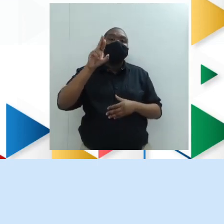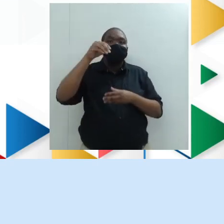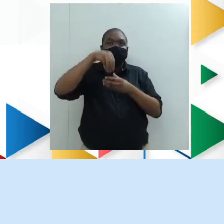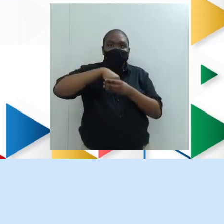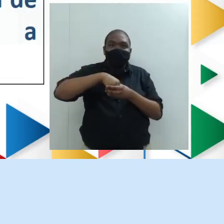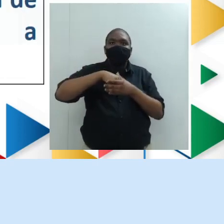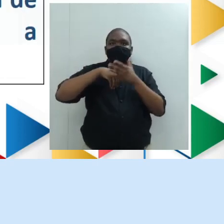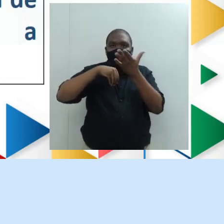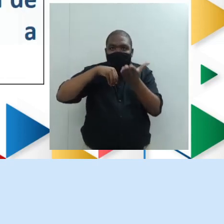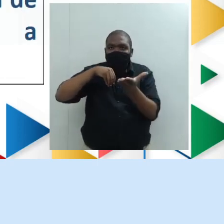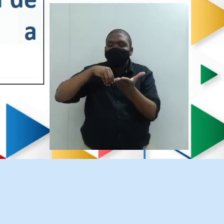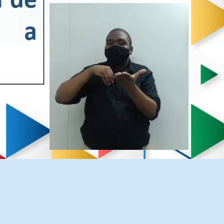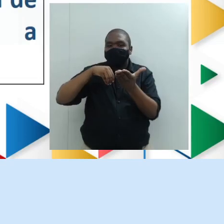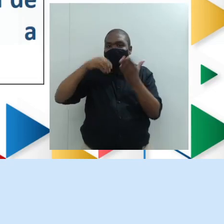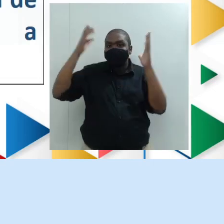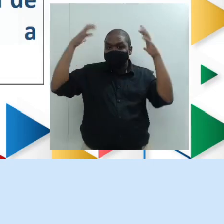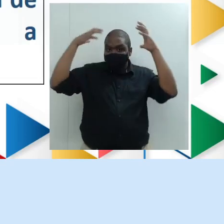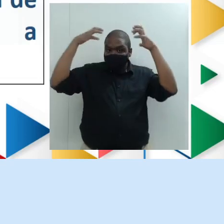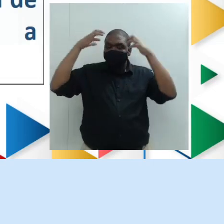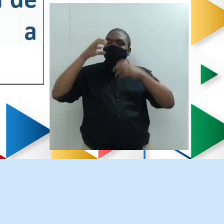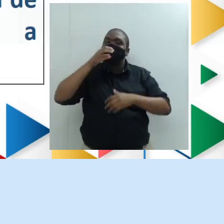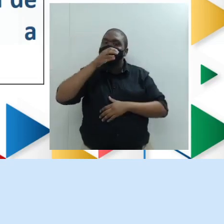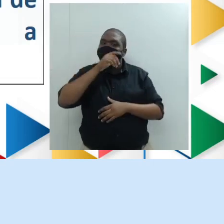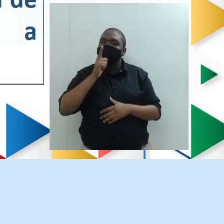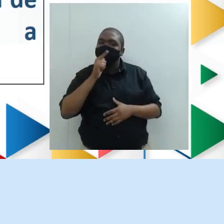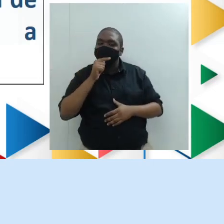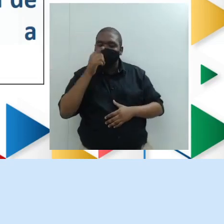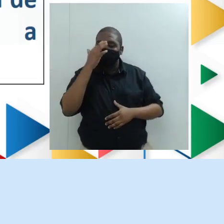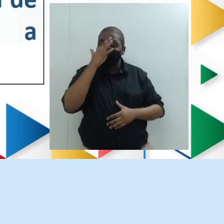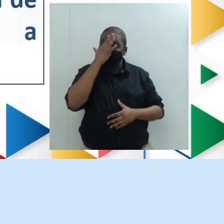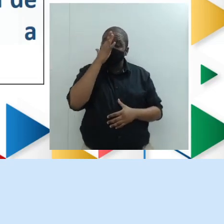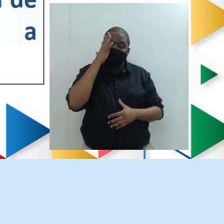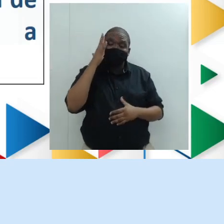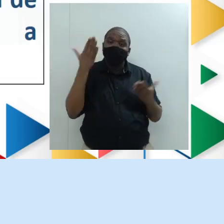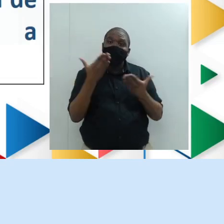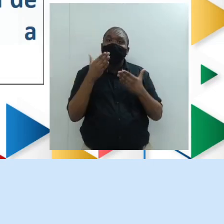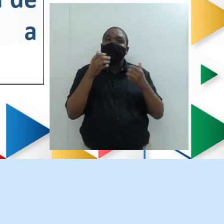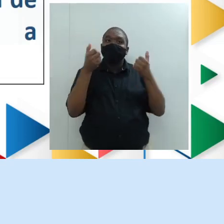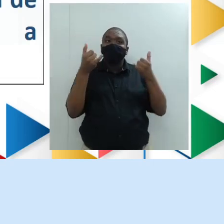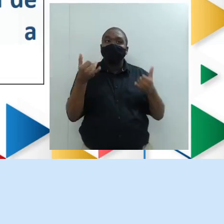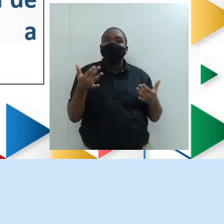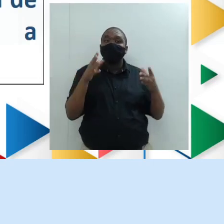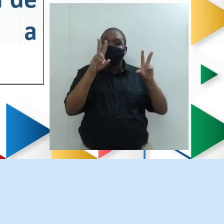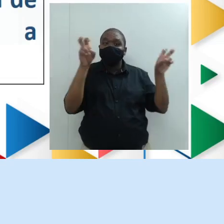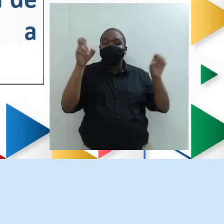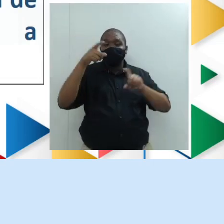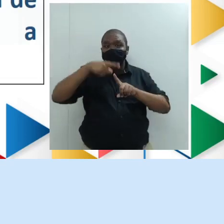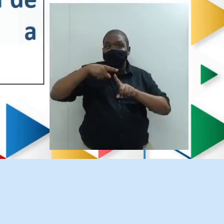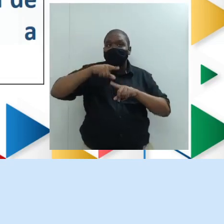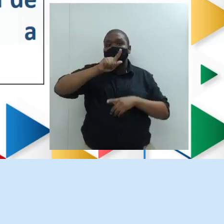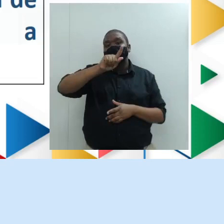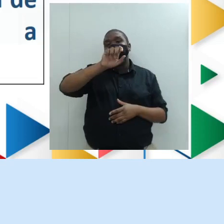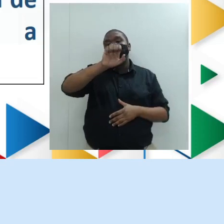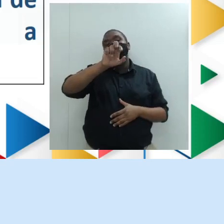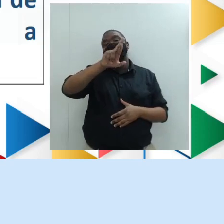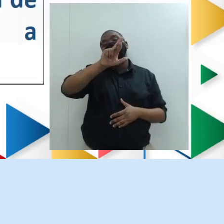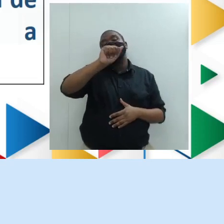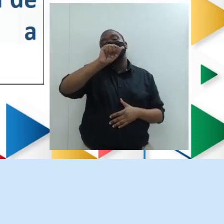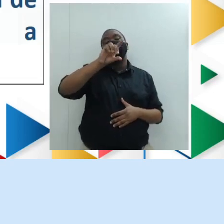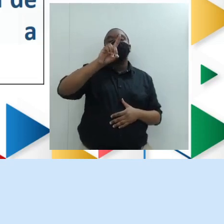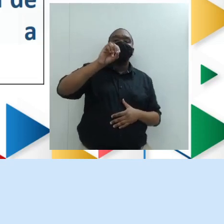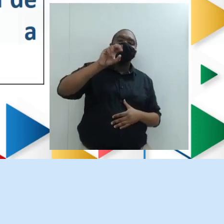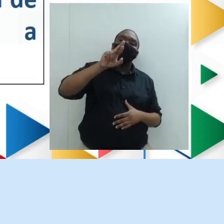chuveiro elétrico. Bom, vamos falar agora sobre geradores. Geradores vão ser os